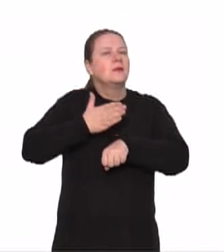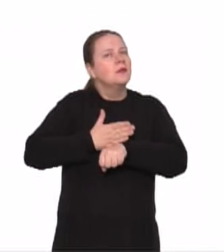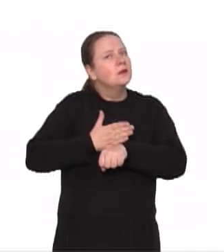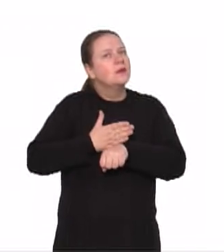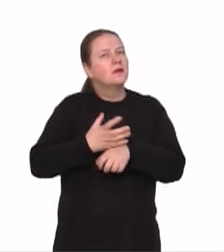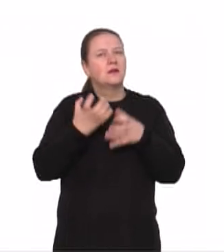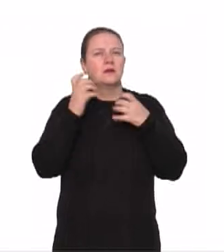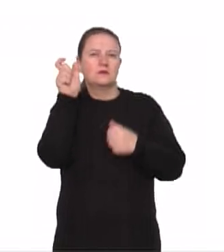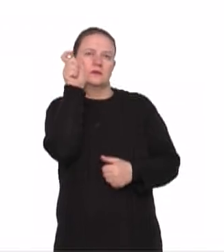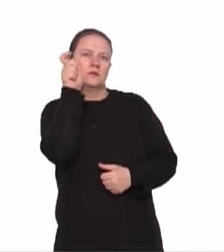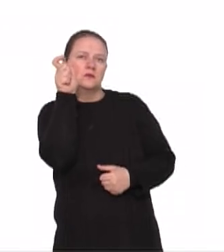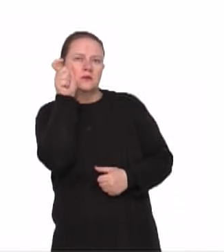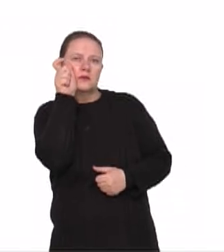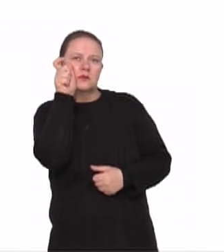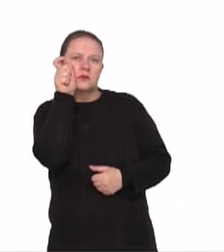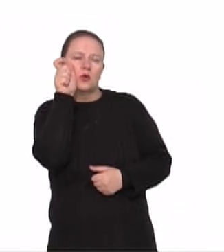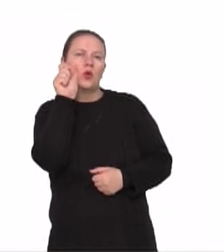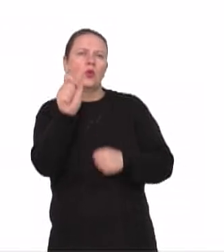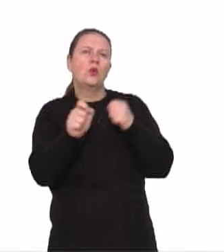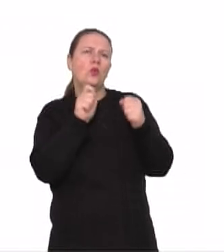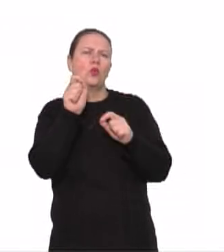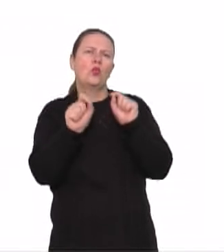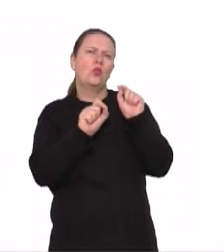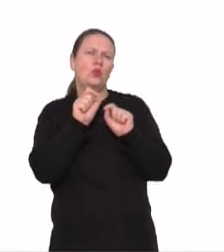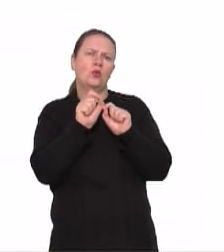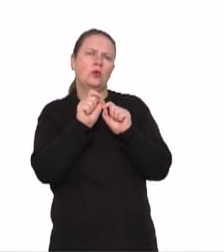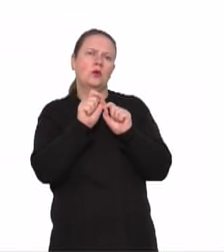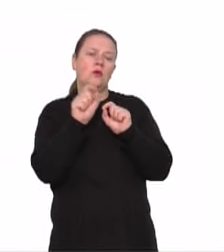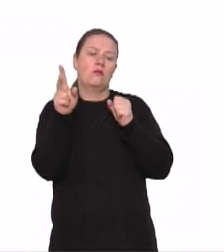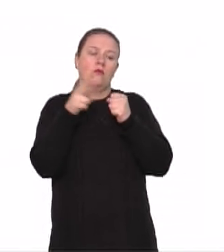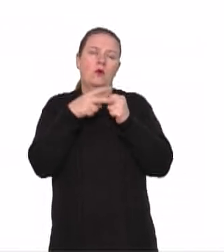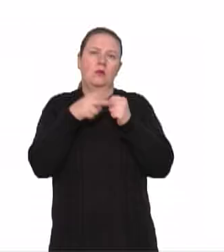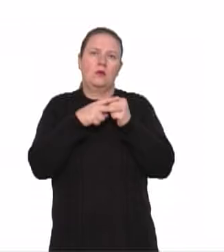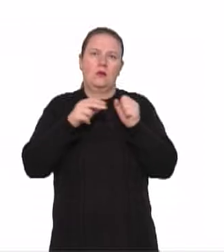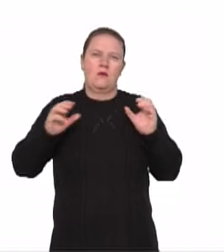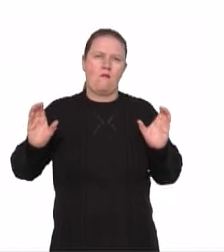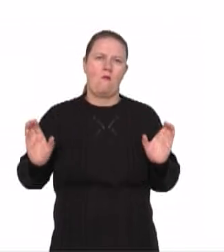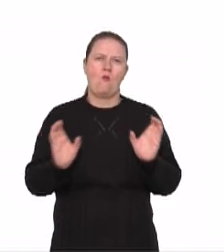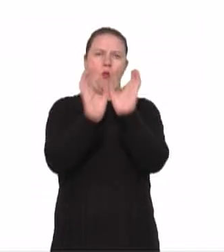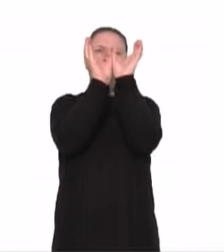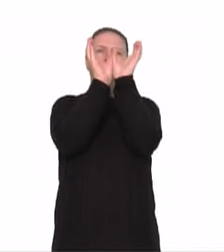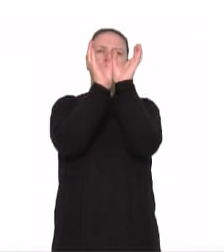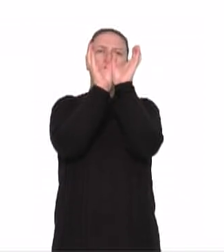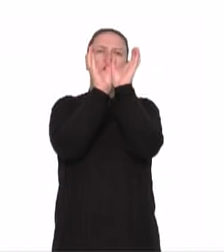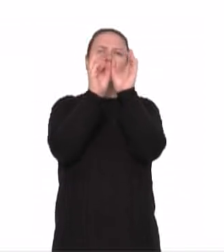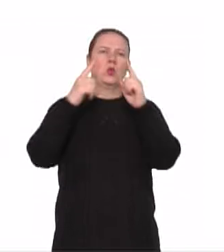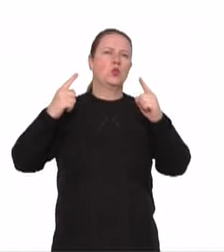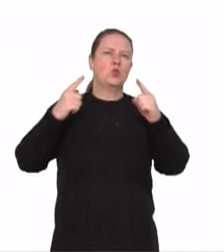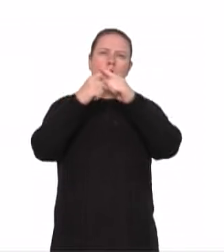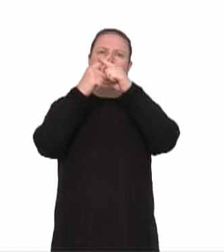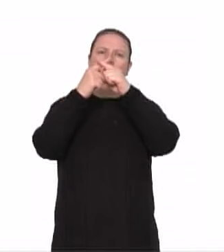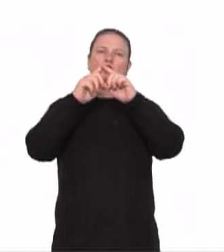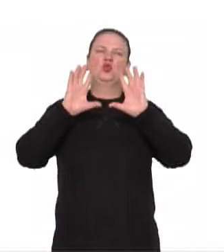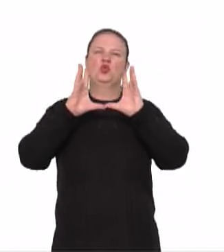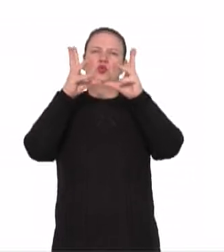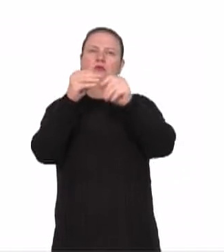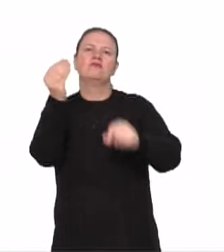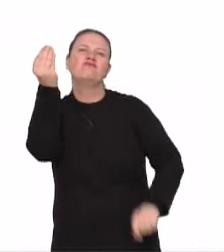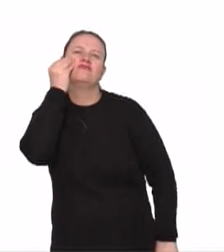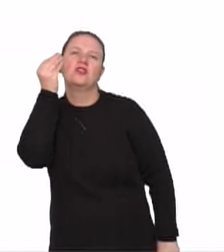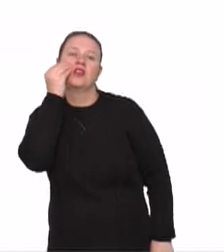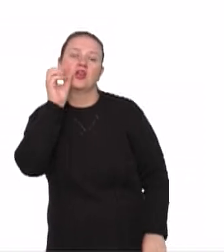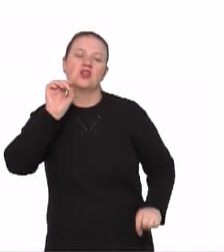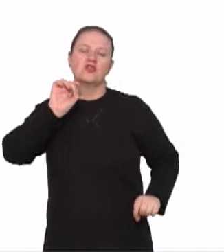que vocês observem o discurso verbal nesta charge. Recorde, todo mundo tenta, mas só o Cruzeiro fez